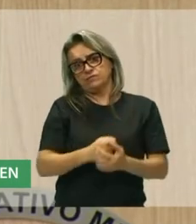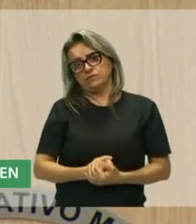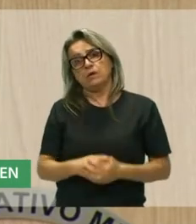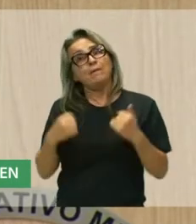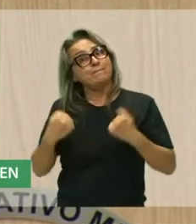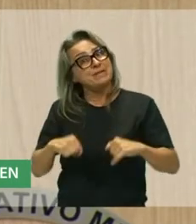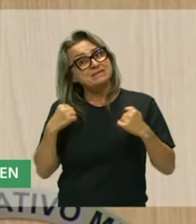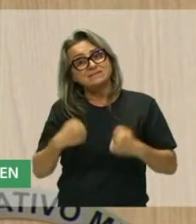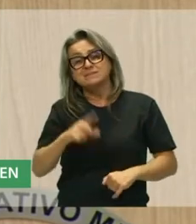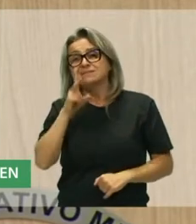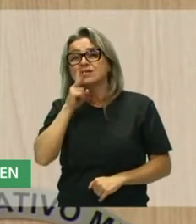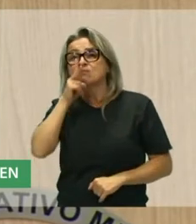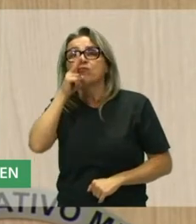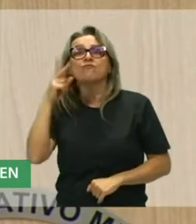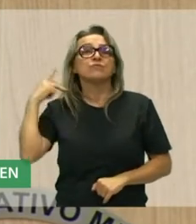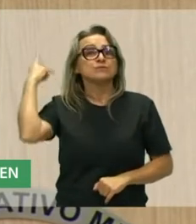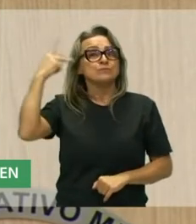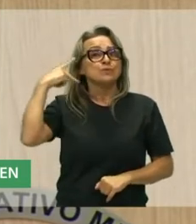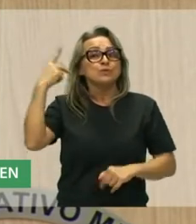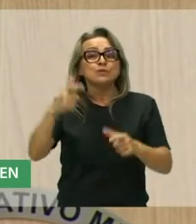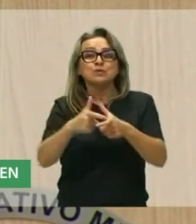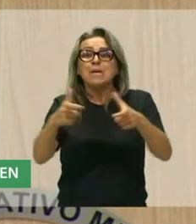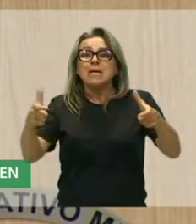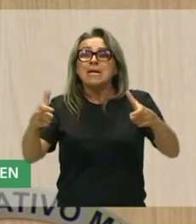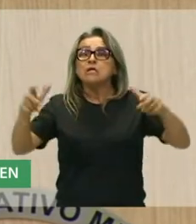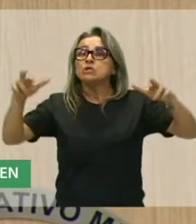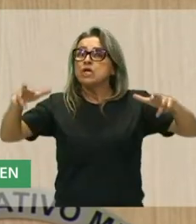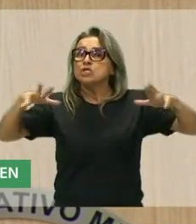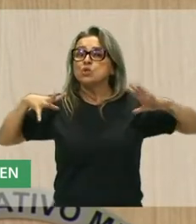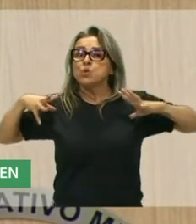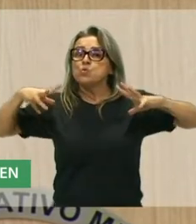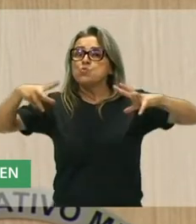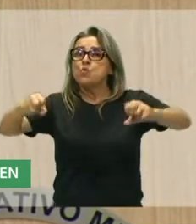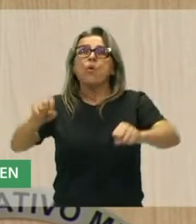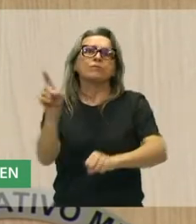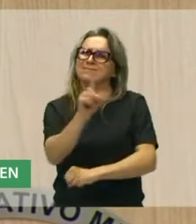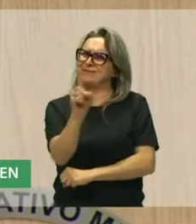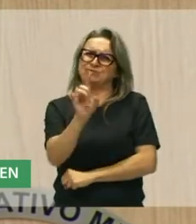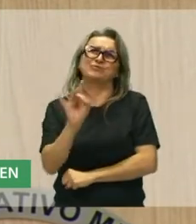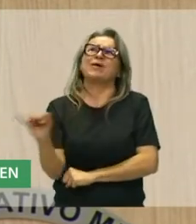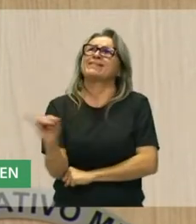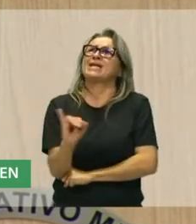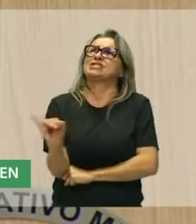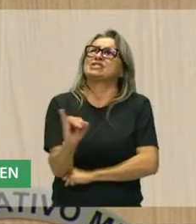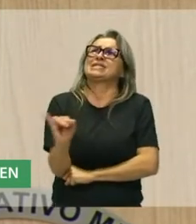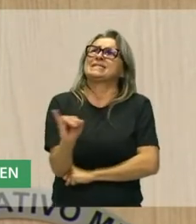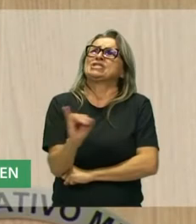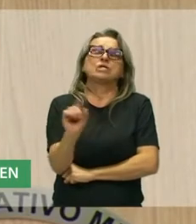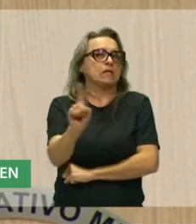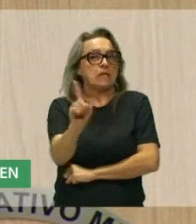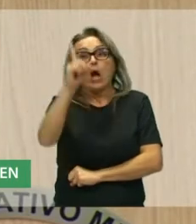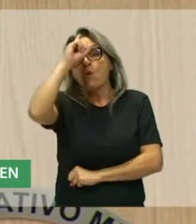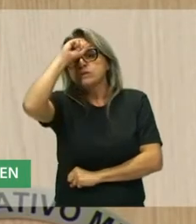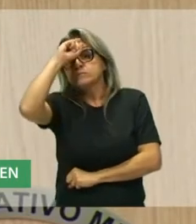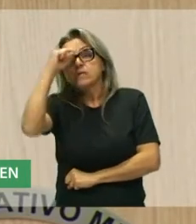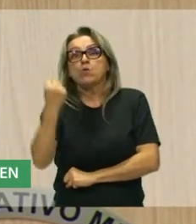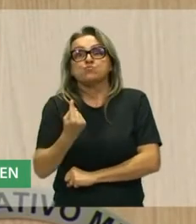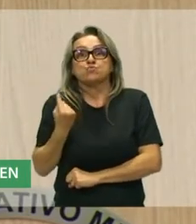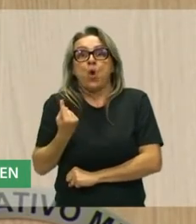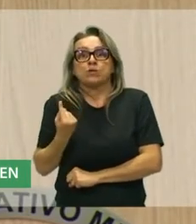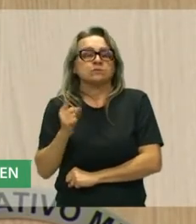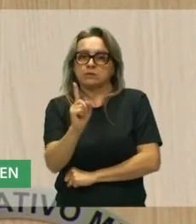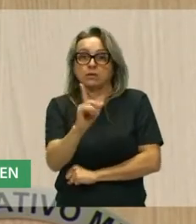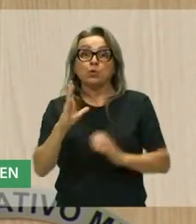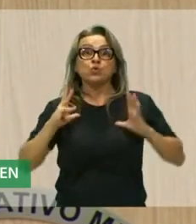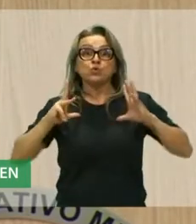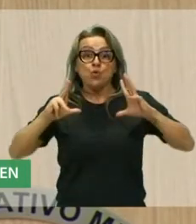força política muito grande aqui na região da ANFRE, na região toda, não pode ser só Itajaí, não pode ser só hospital, junto aos deputados, junto ao governo do